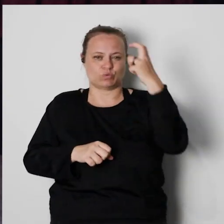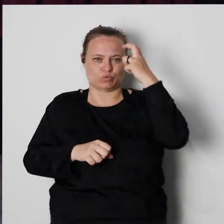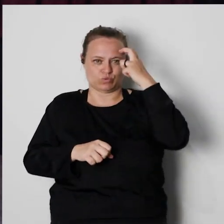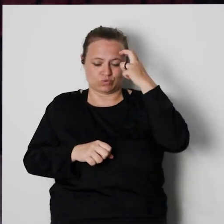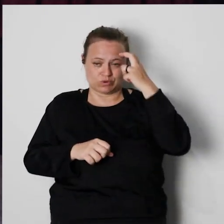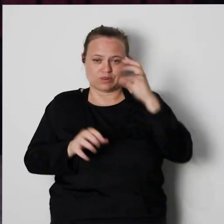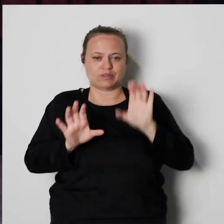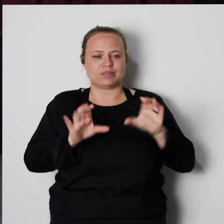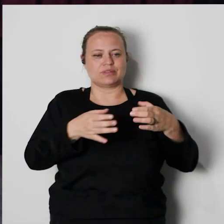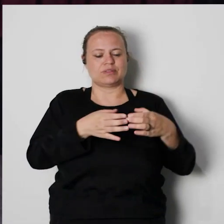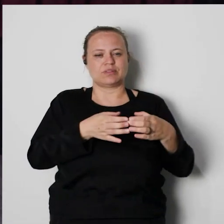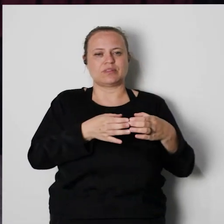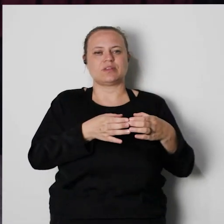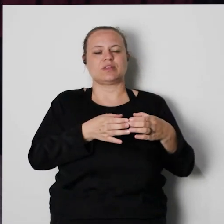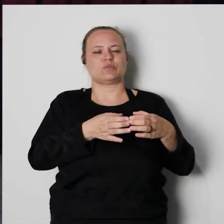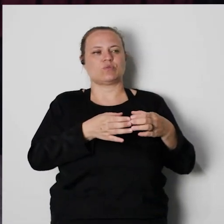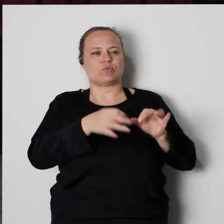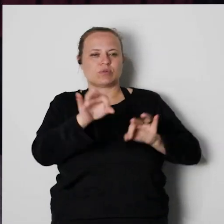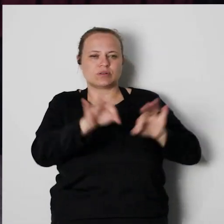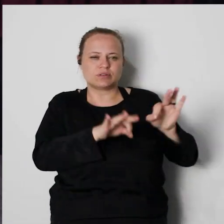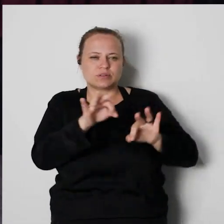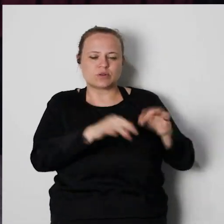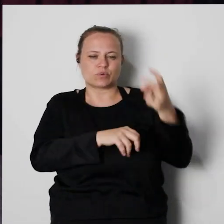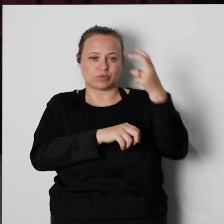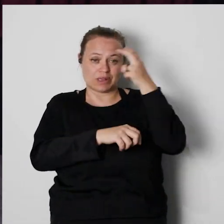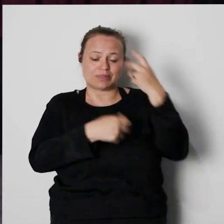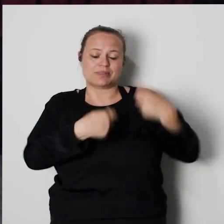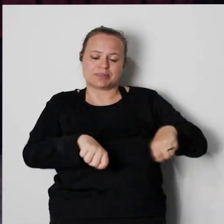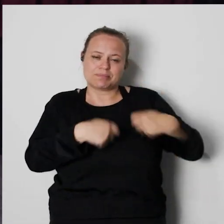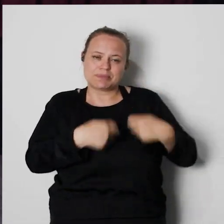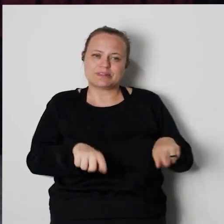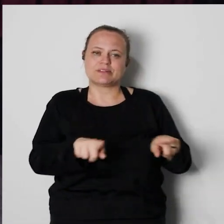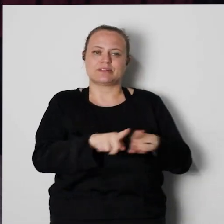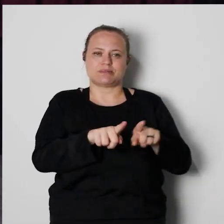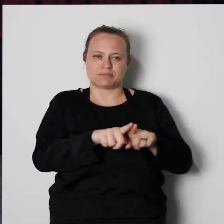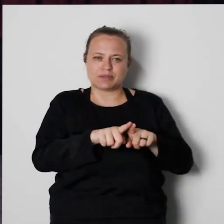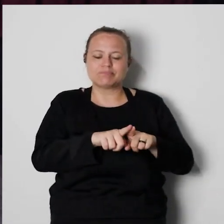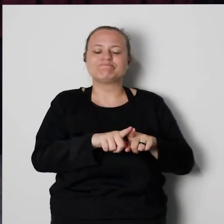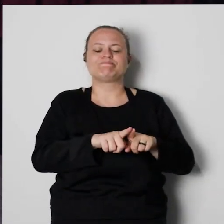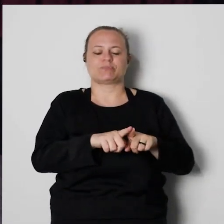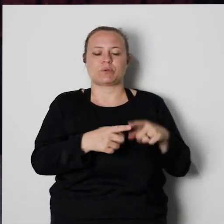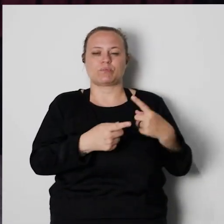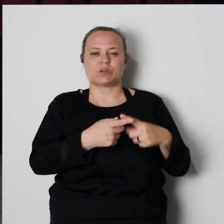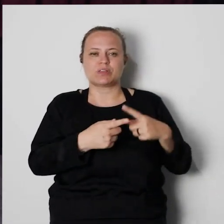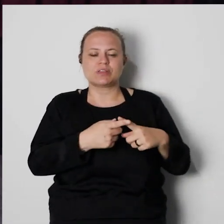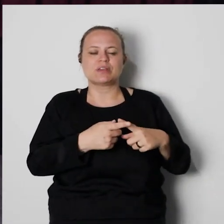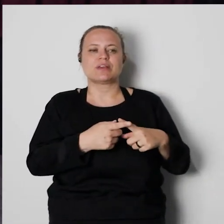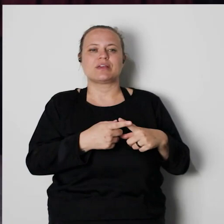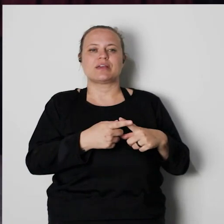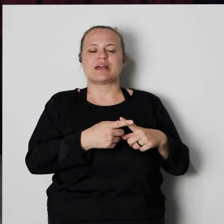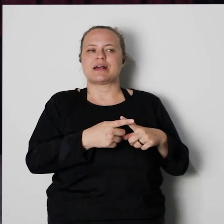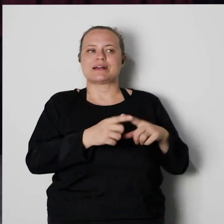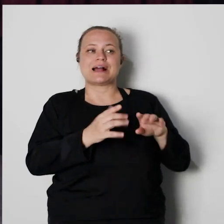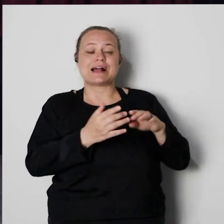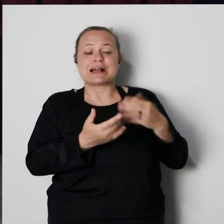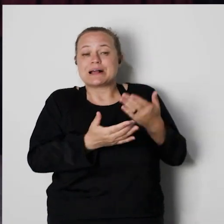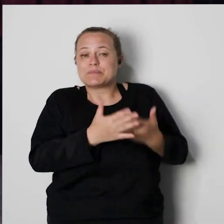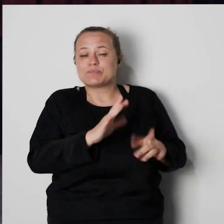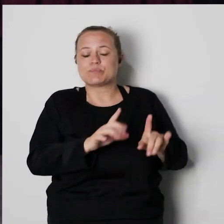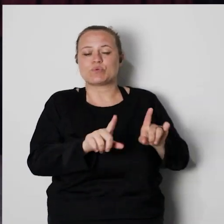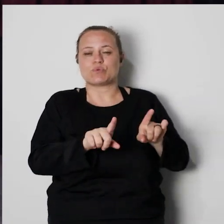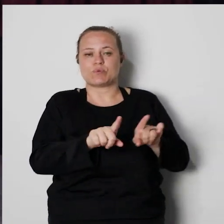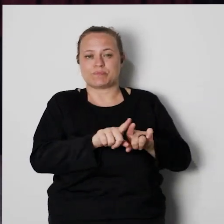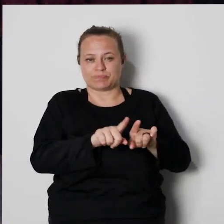seria fundamental, pelo que tu tinhas dito, formar a administração pública e formar gestores de cultura nos coletivos,